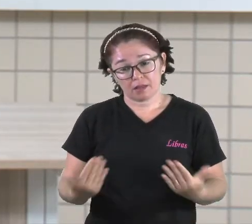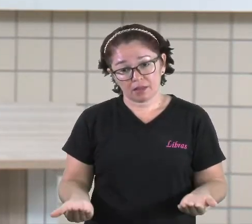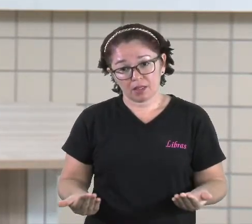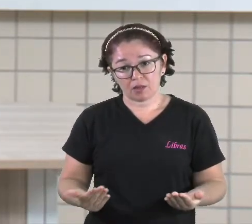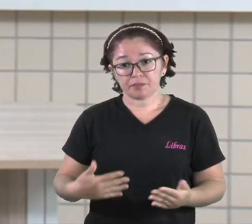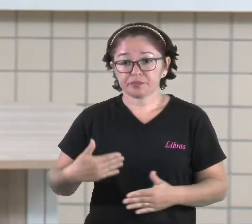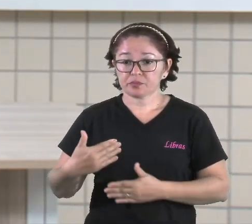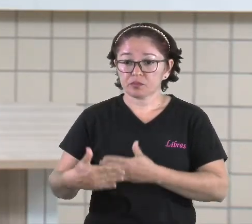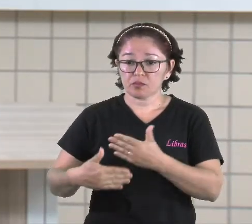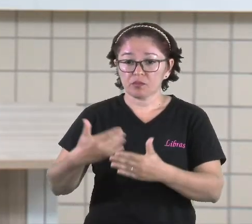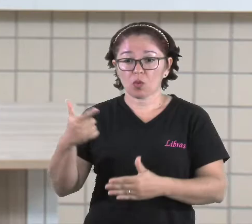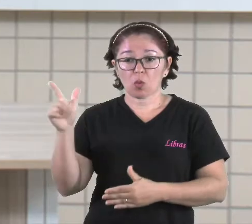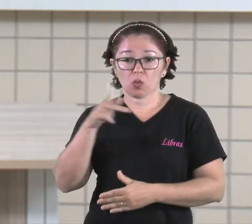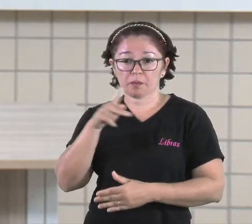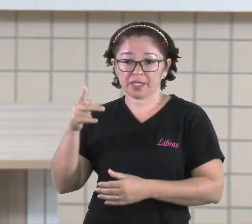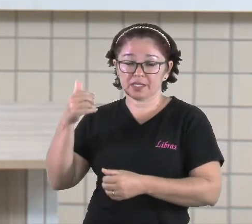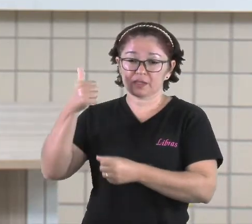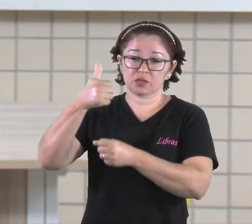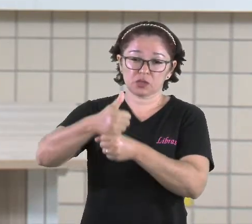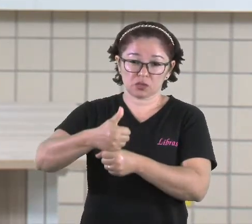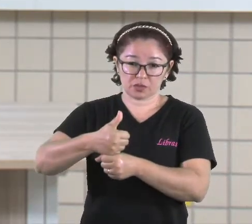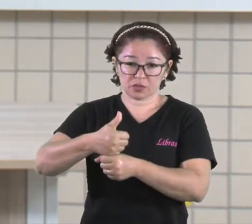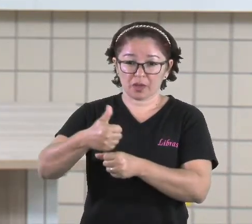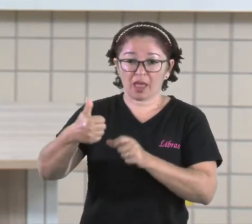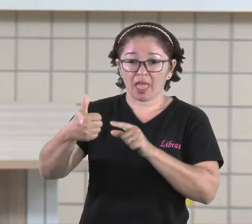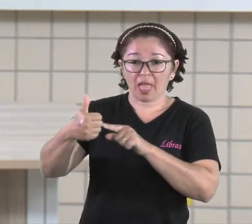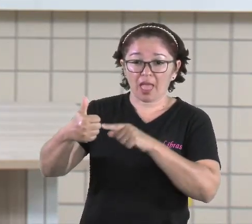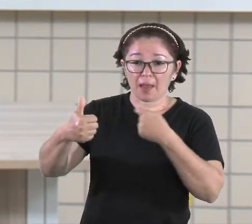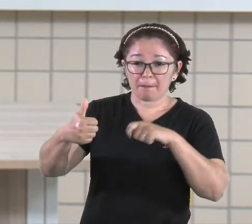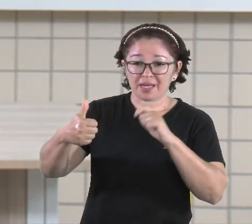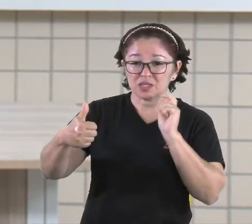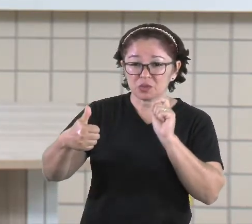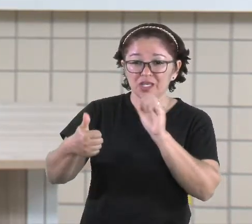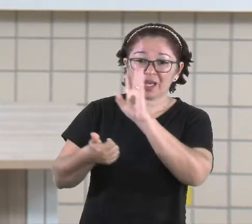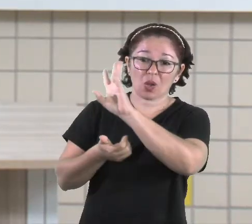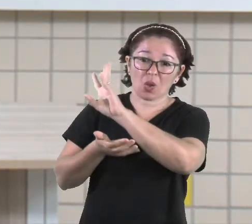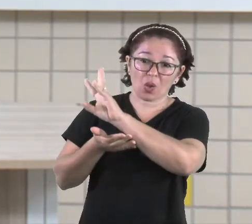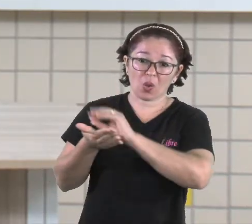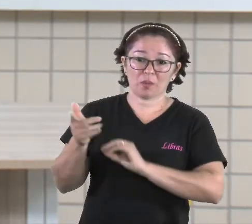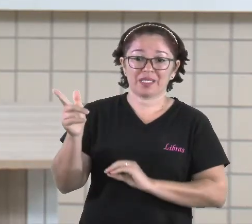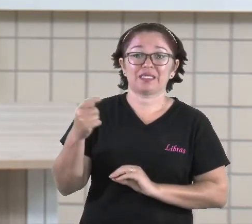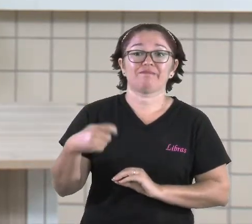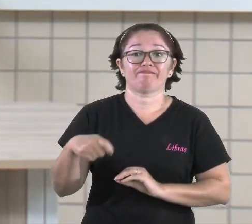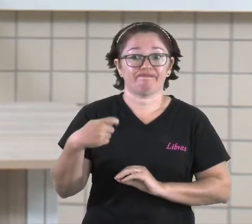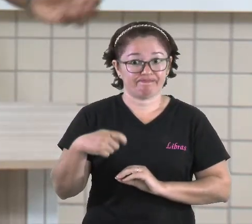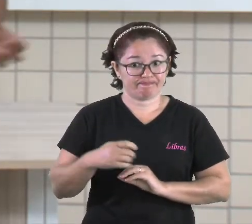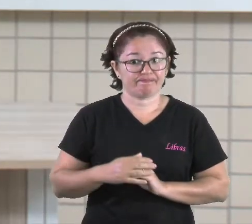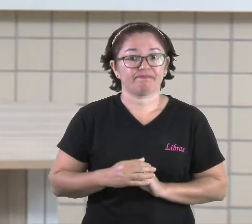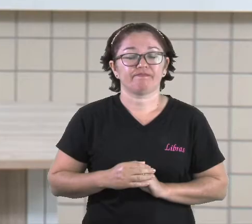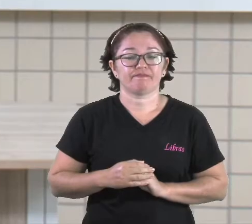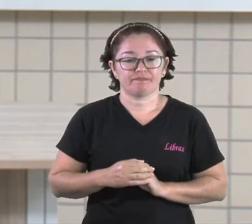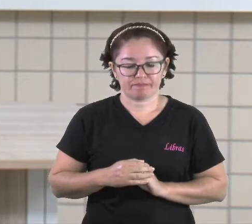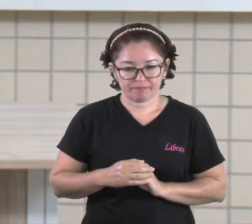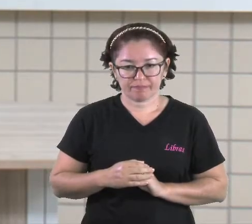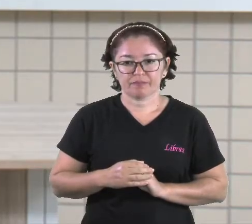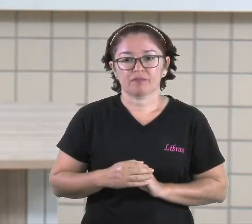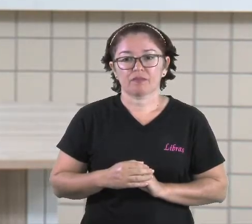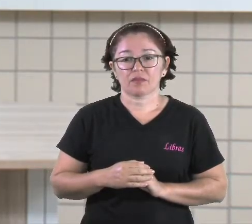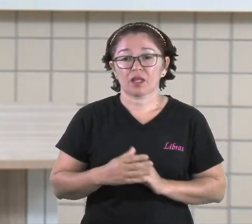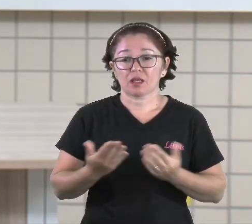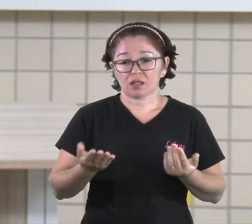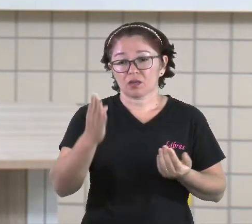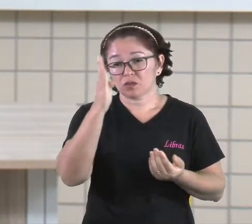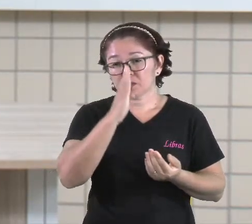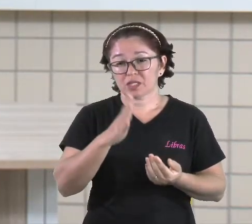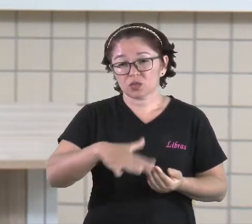o cargo de presidente passa a ter uma função muito relevante e passa a ser muito bem vista no cenário nacional e